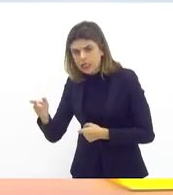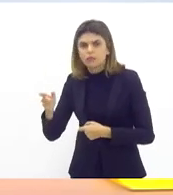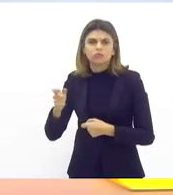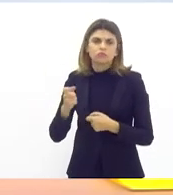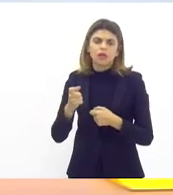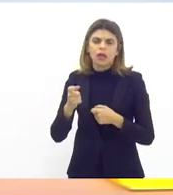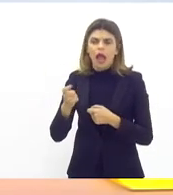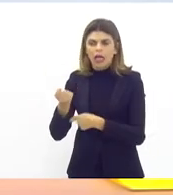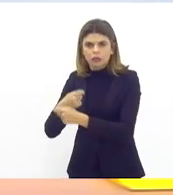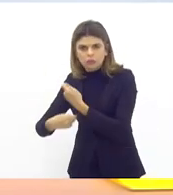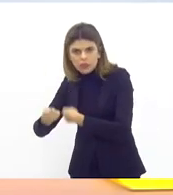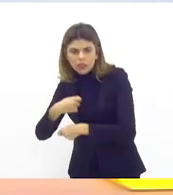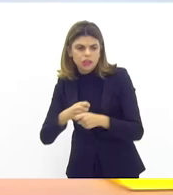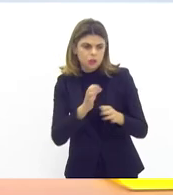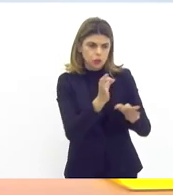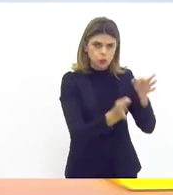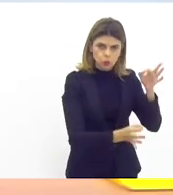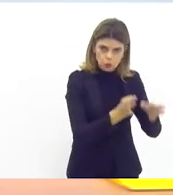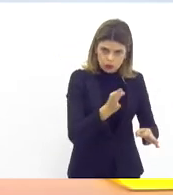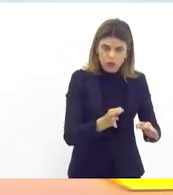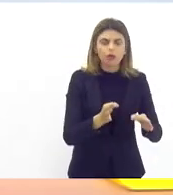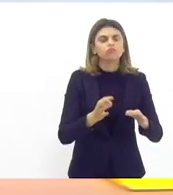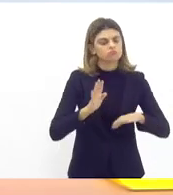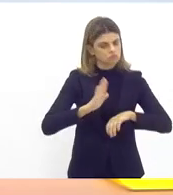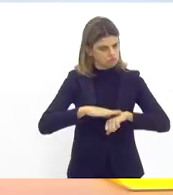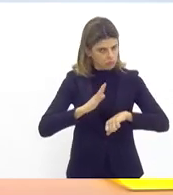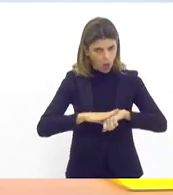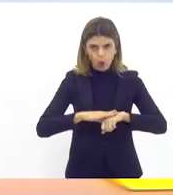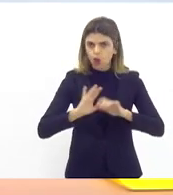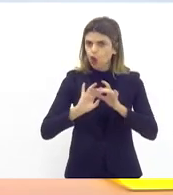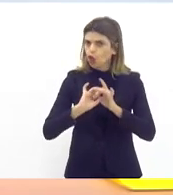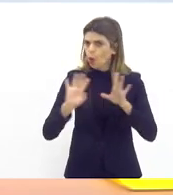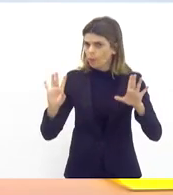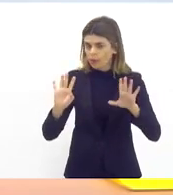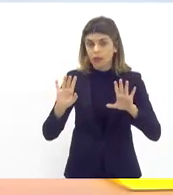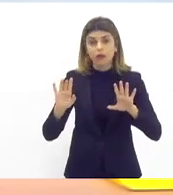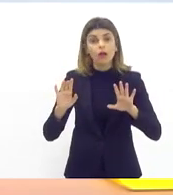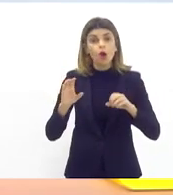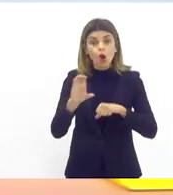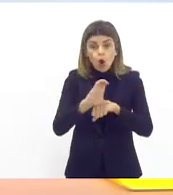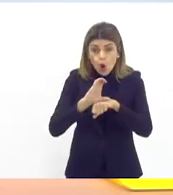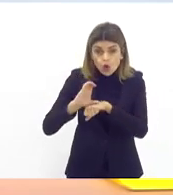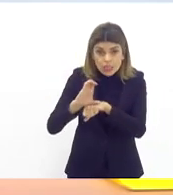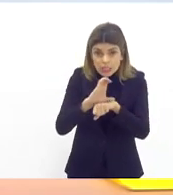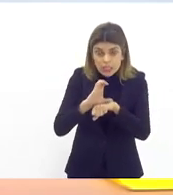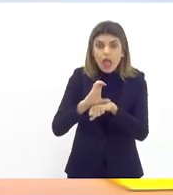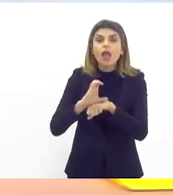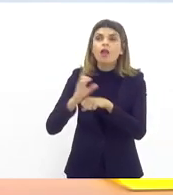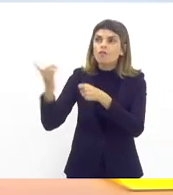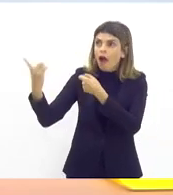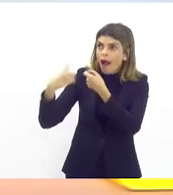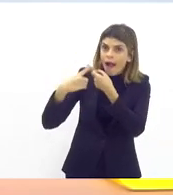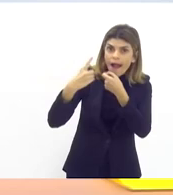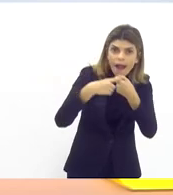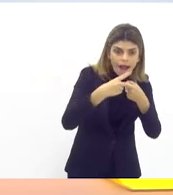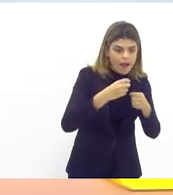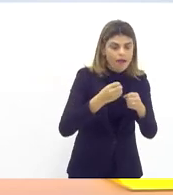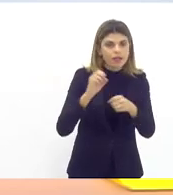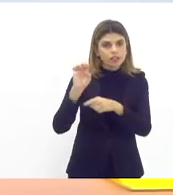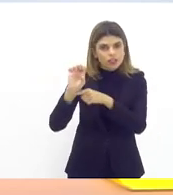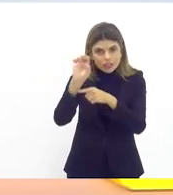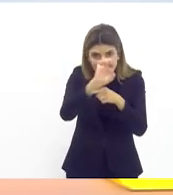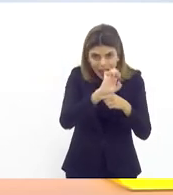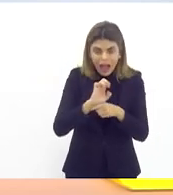judicial, então mantém-se a autonomia dos entes, e esse conselho vai ser gerido conjuntamente pelos estados e pelos municípios. O que a PEC